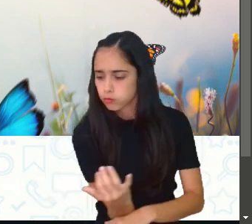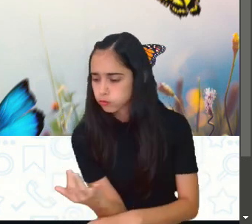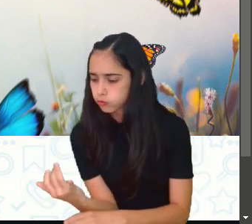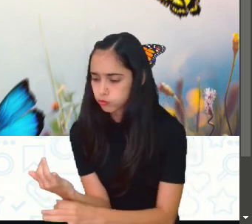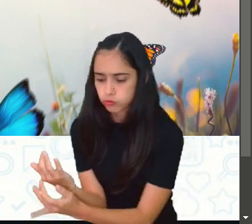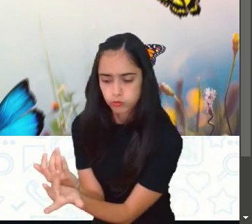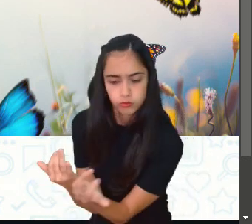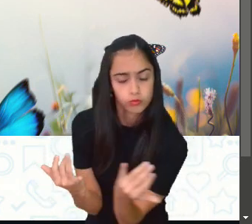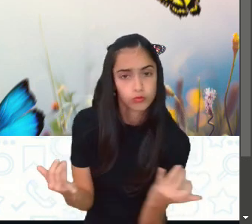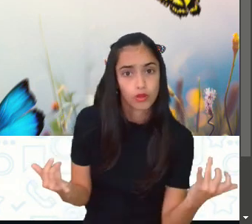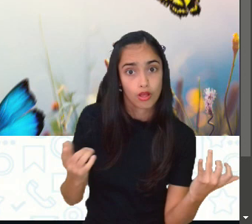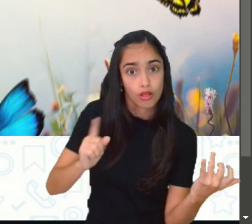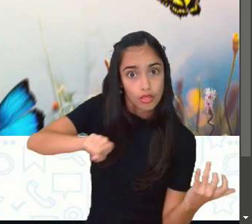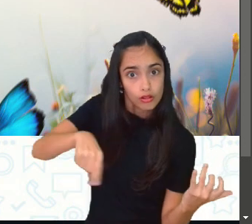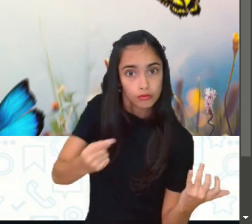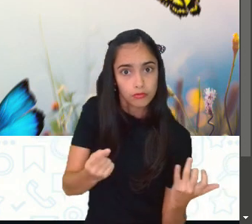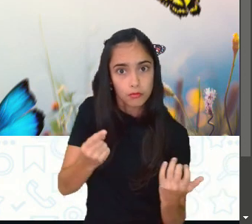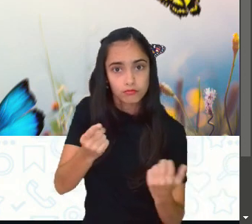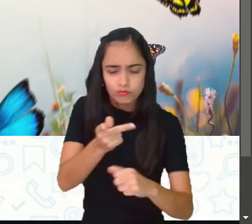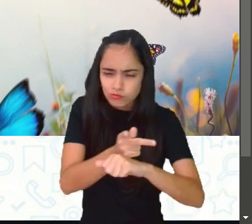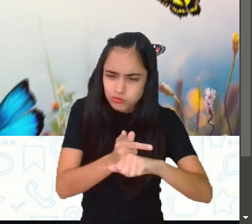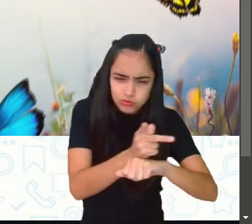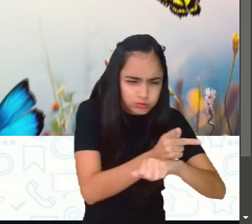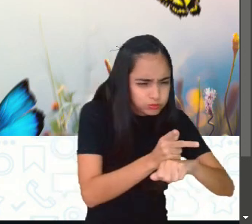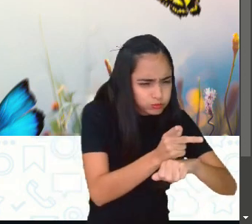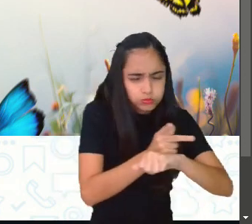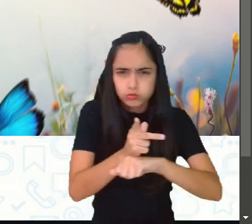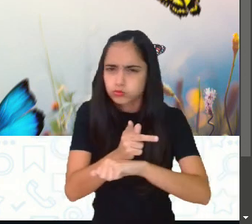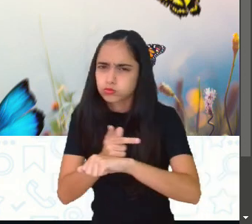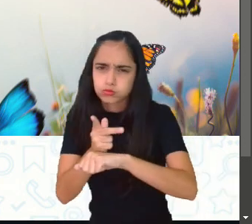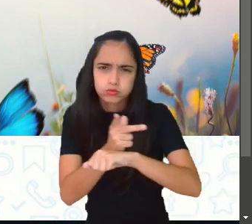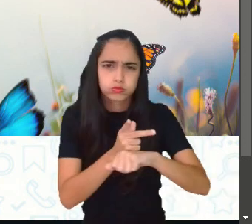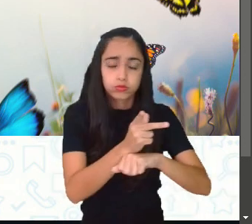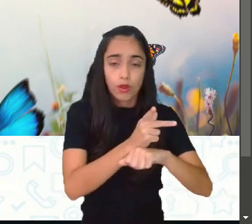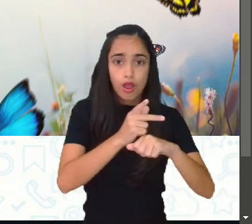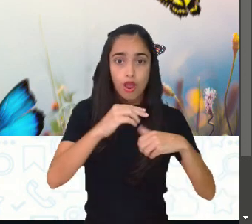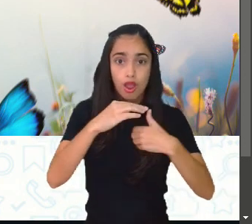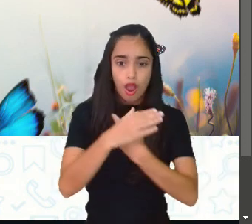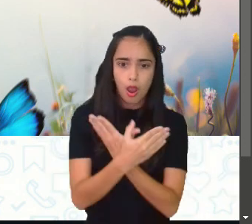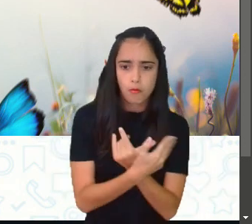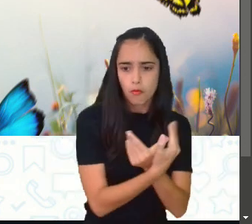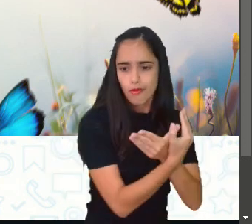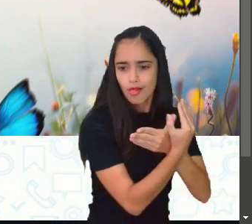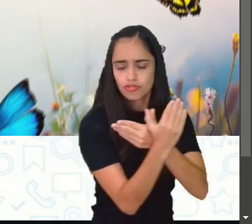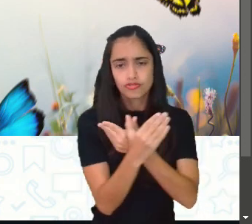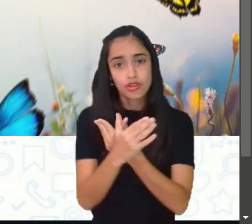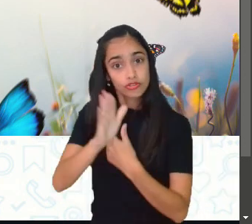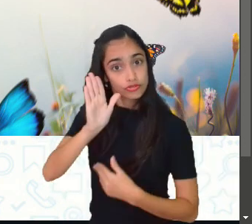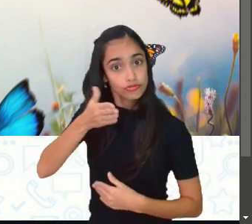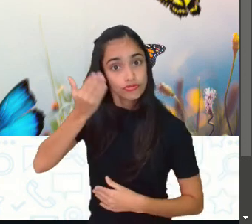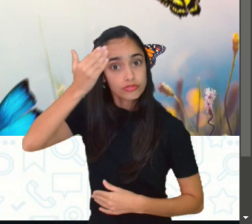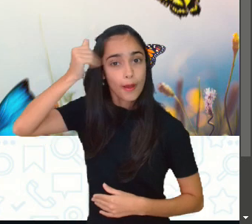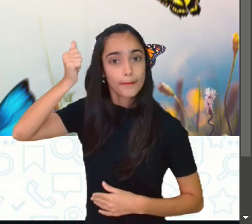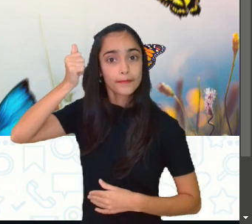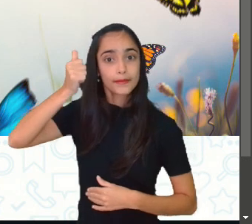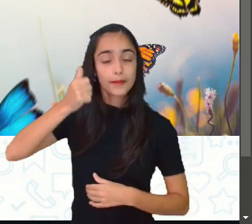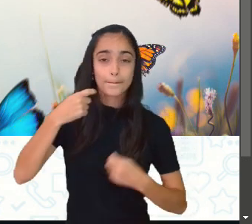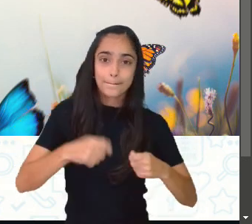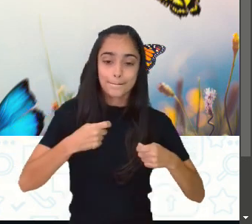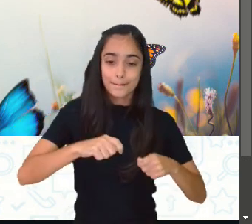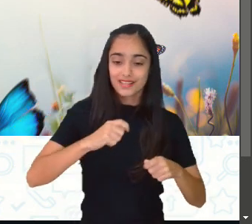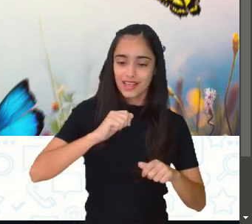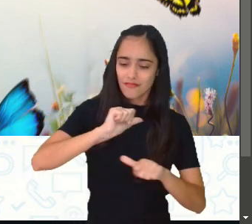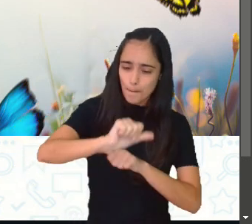Depois de tanta caça, de tanto alfinete nas costas, as borboletas sabiam que aquele não era o lugar para elas. E até mesmo as